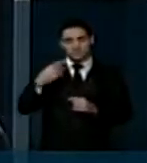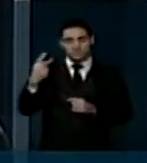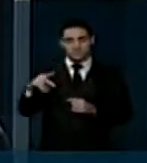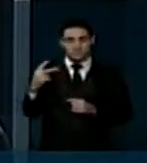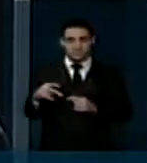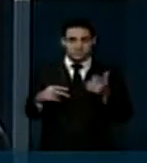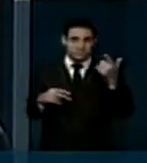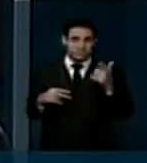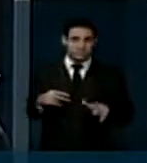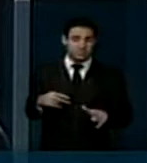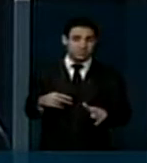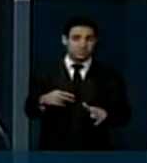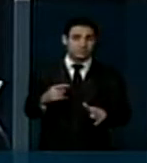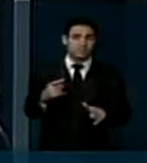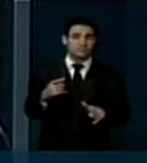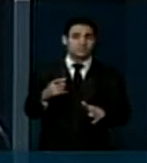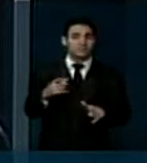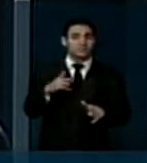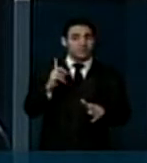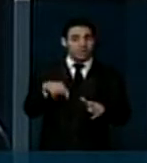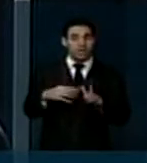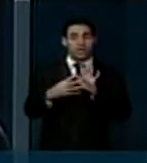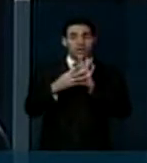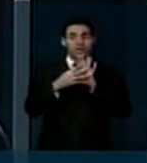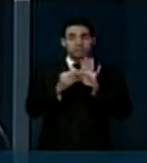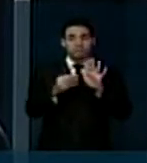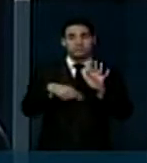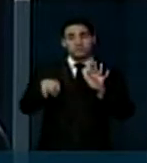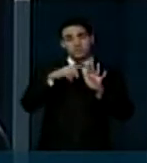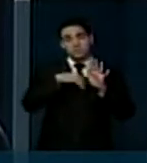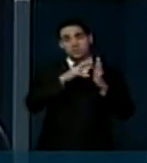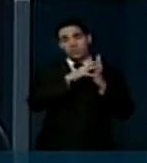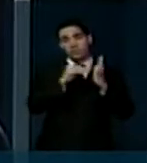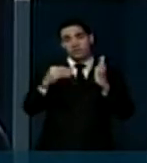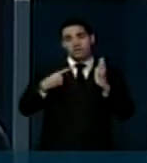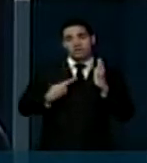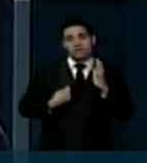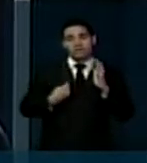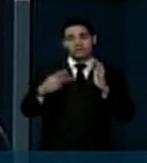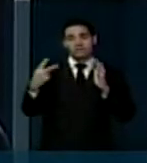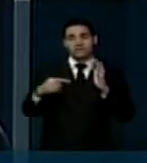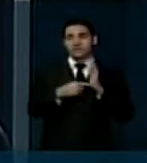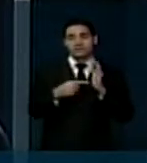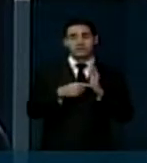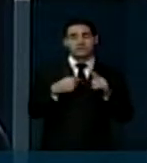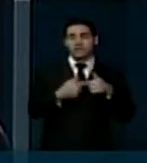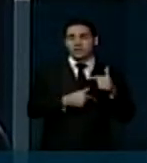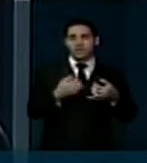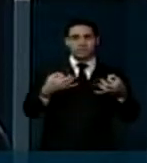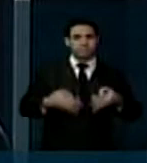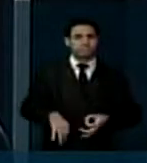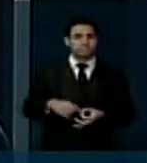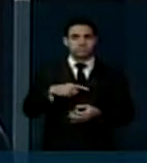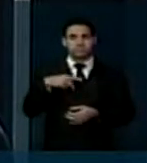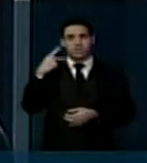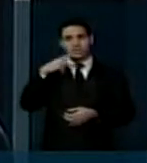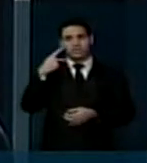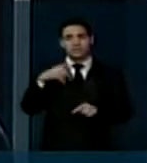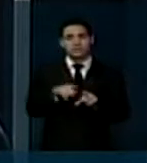Mais uma vez, sendo exemplo para todos nós no que diz respeito não só à sua conduta política, mas à sua